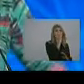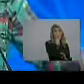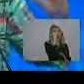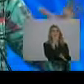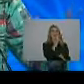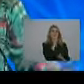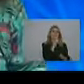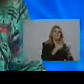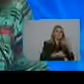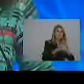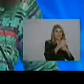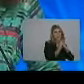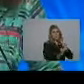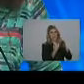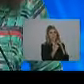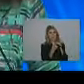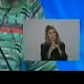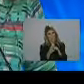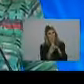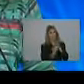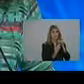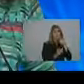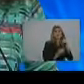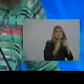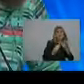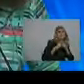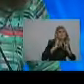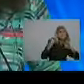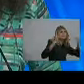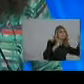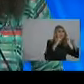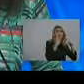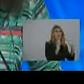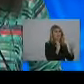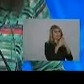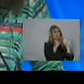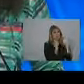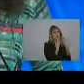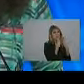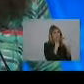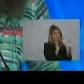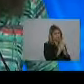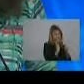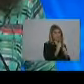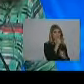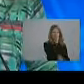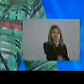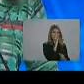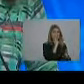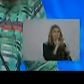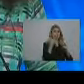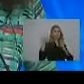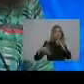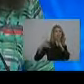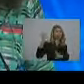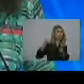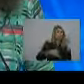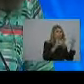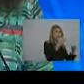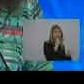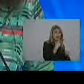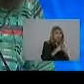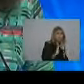de pequenas e médias empresas regiões como todo o entorno da Avenida Brasil abandonado, são 56 quilômetros, 32 bairros,